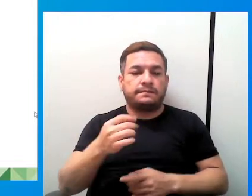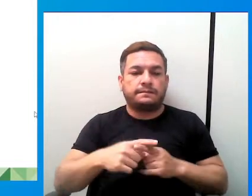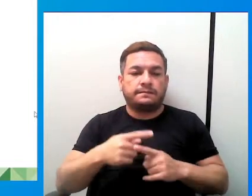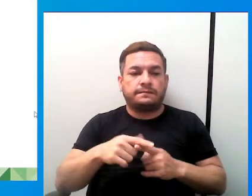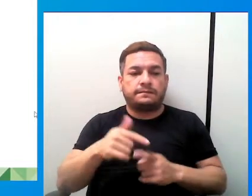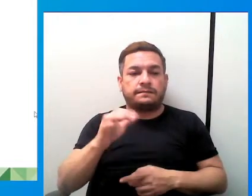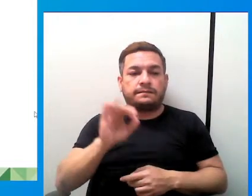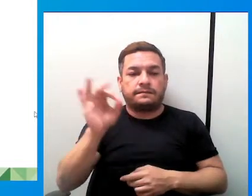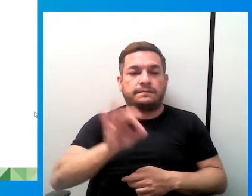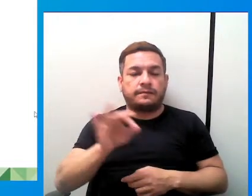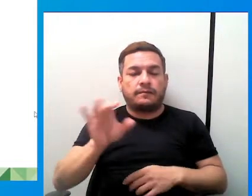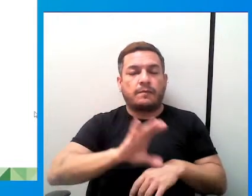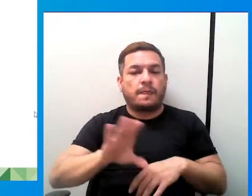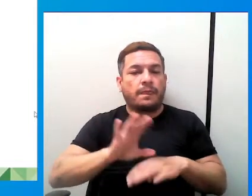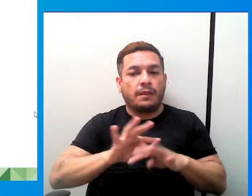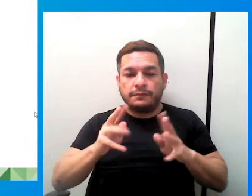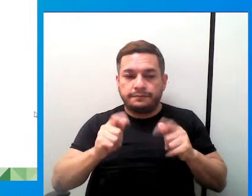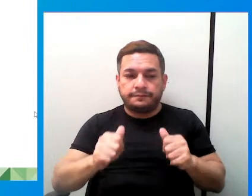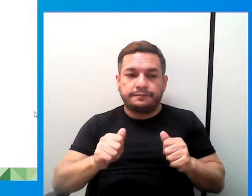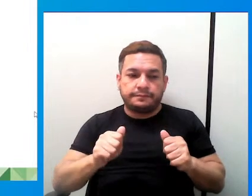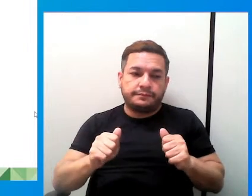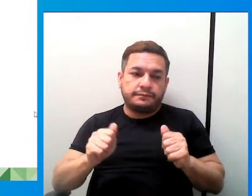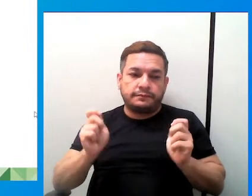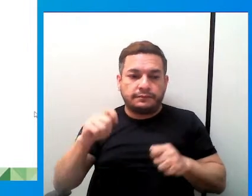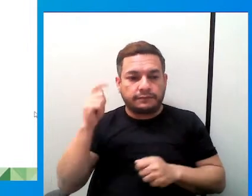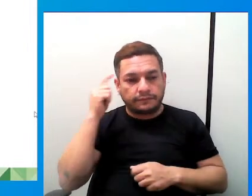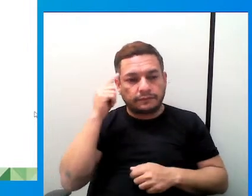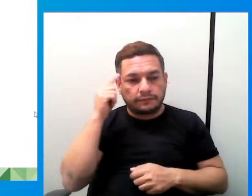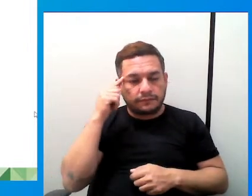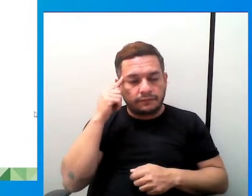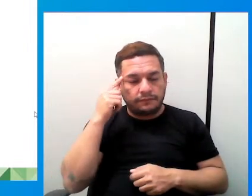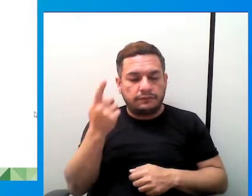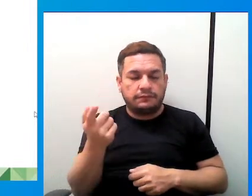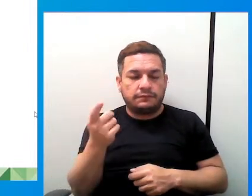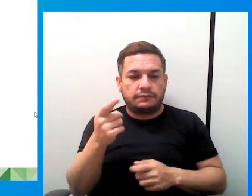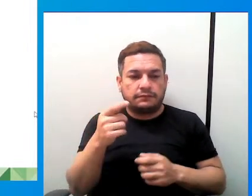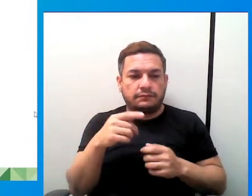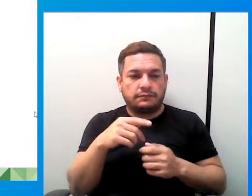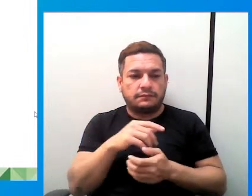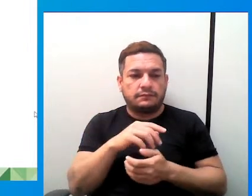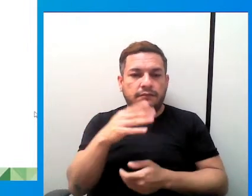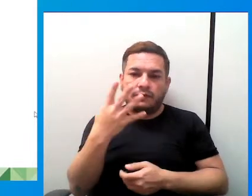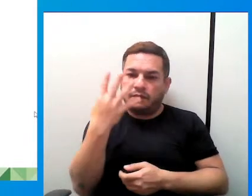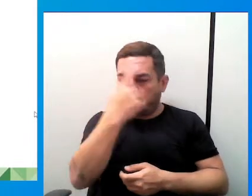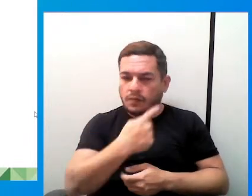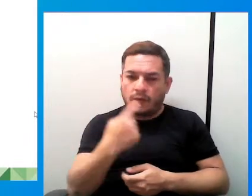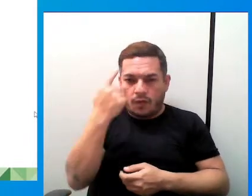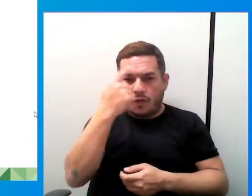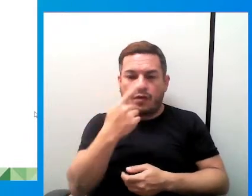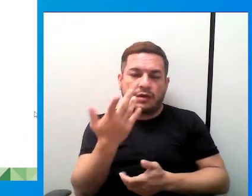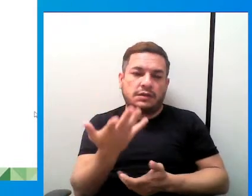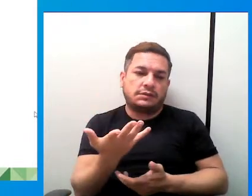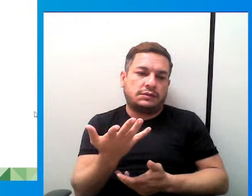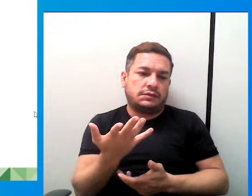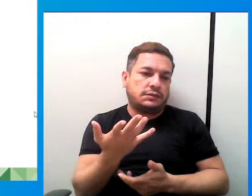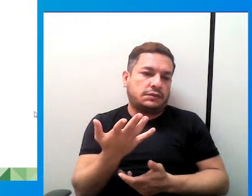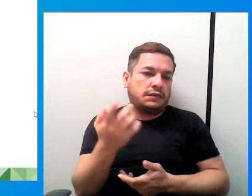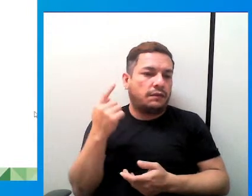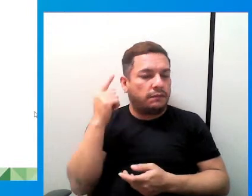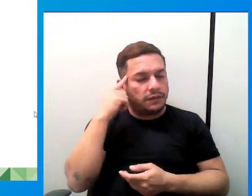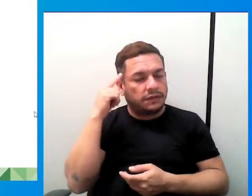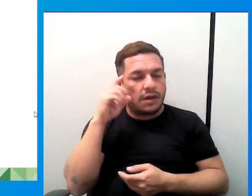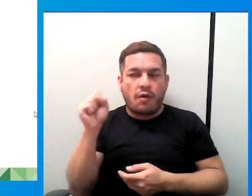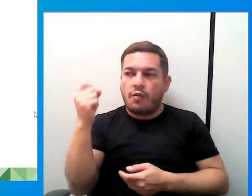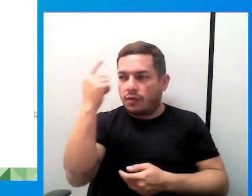os 10% é do curso todo. Então, eu posso pensar em somente 2 horas de extensão, em 4 horas de extensão, assim como eu posso pensar em